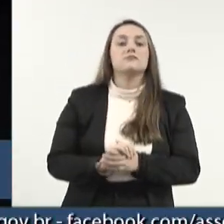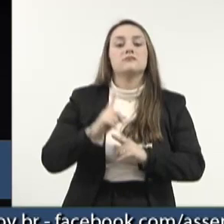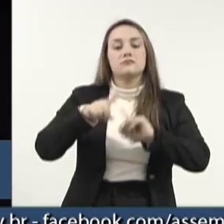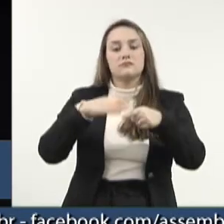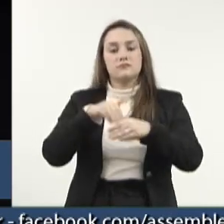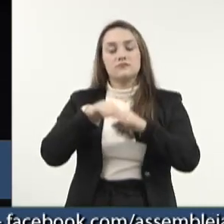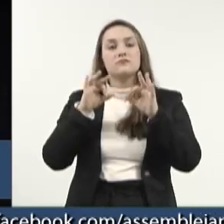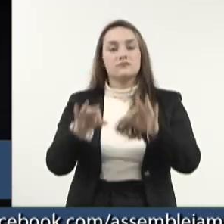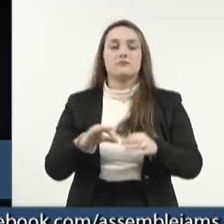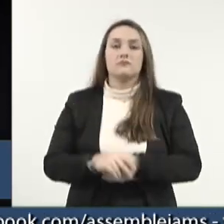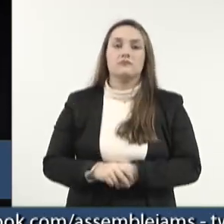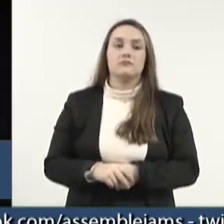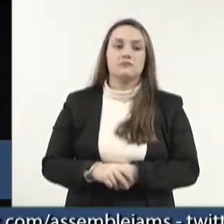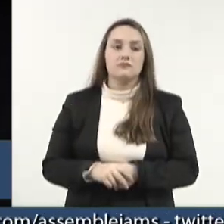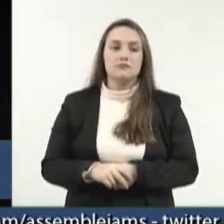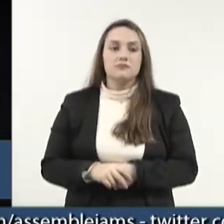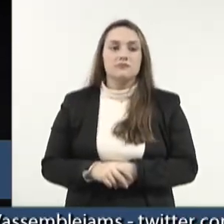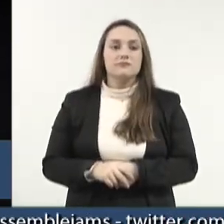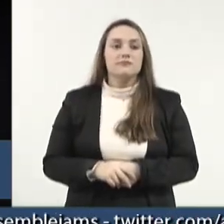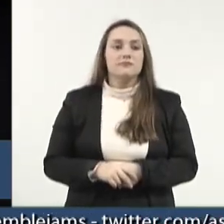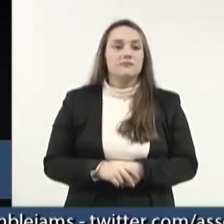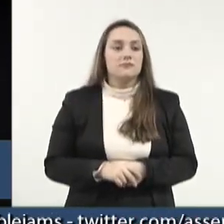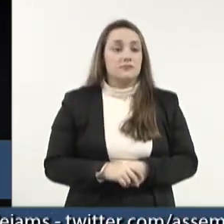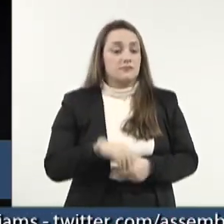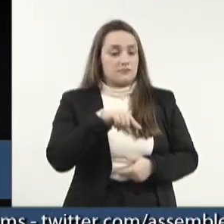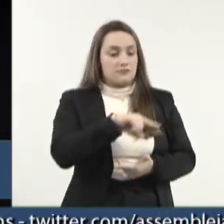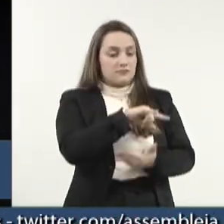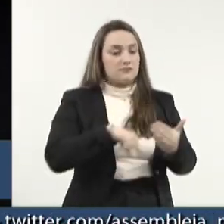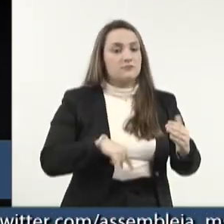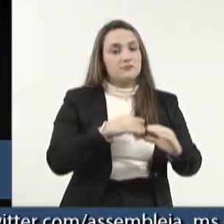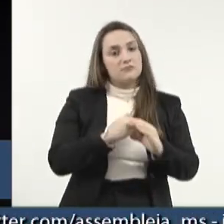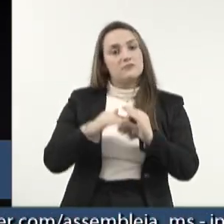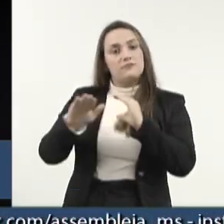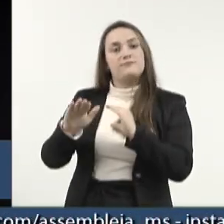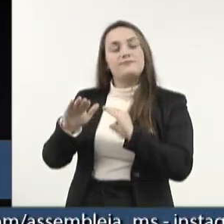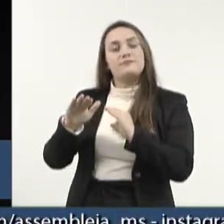colendo plenário, seja encaminhado expediente deste Poder Legislativo